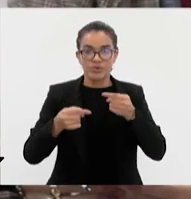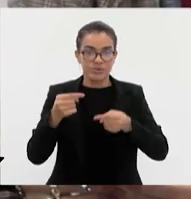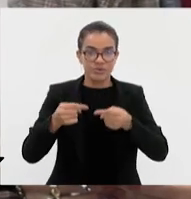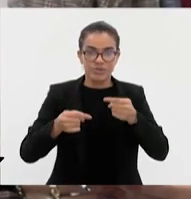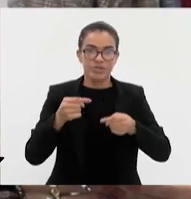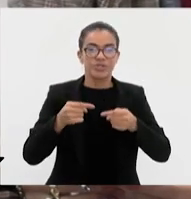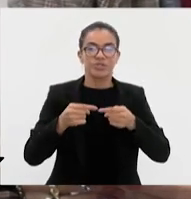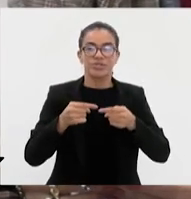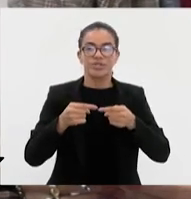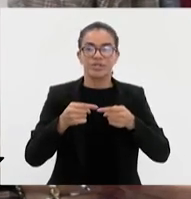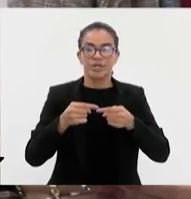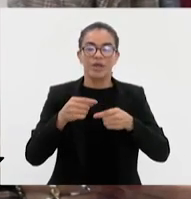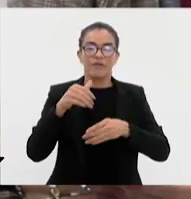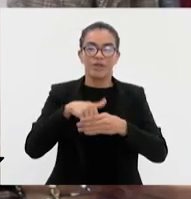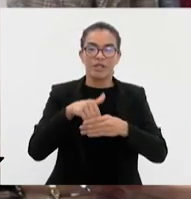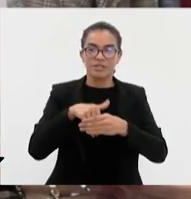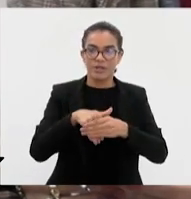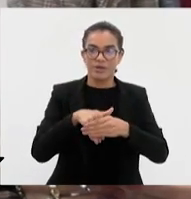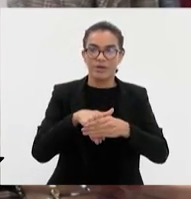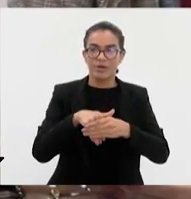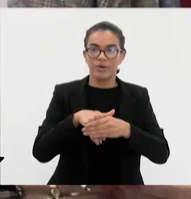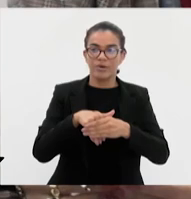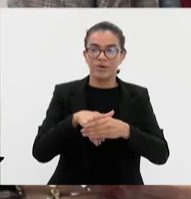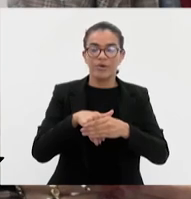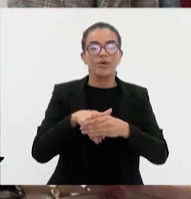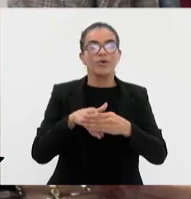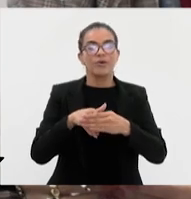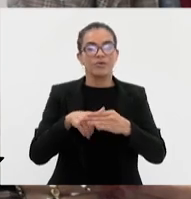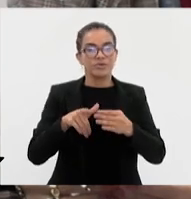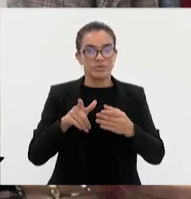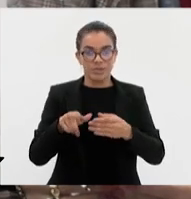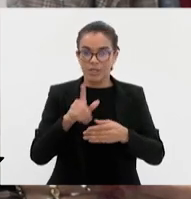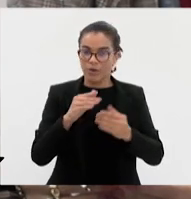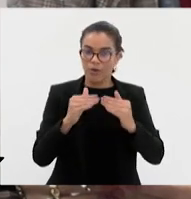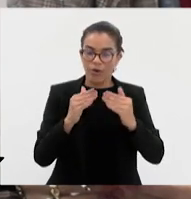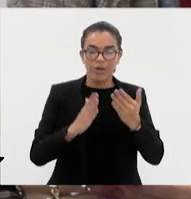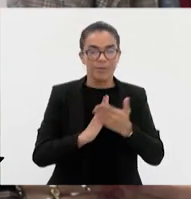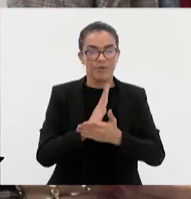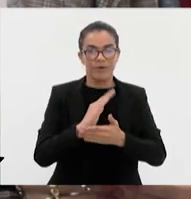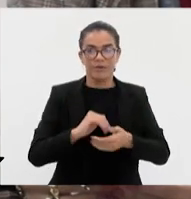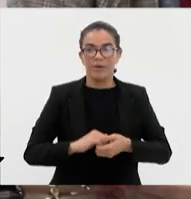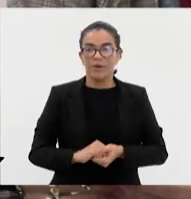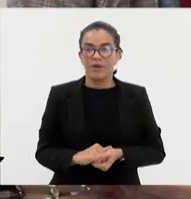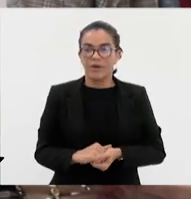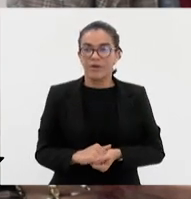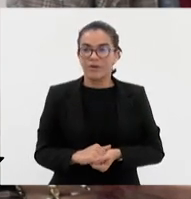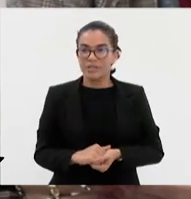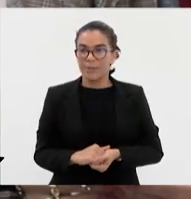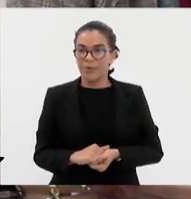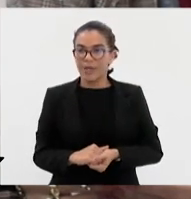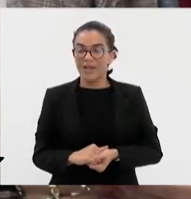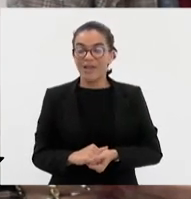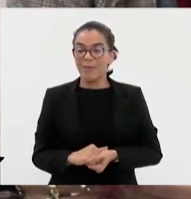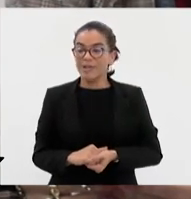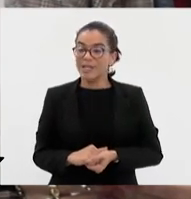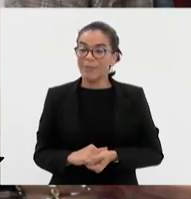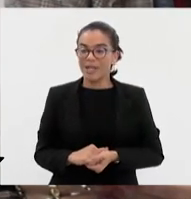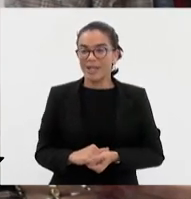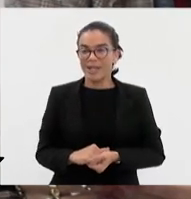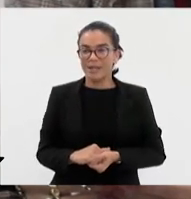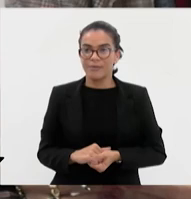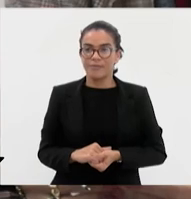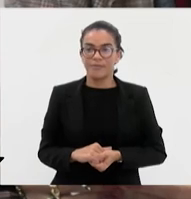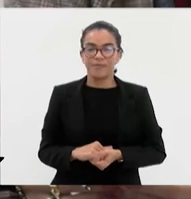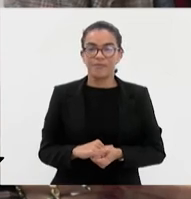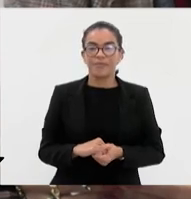queira discutir, em votação, os que aprovam permaneçam como estão, aprovado. O item 30 da pauta, projeto